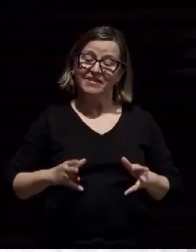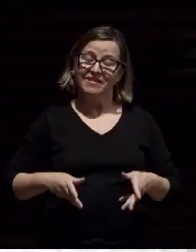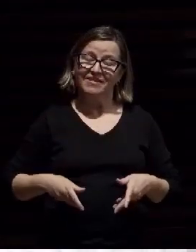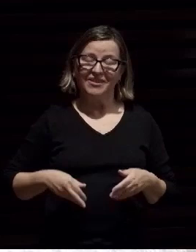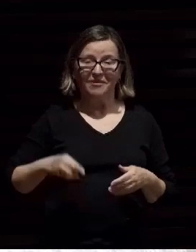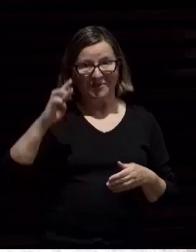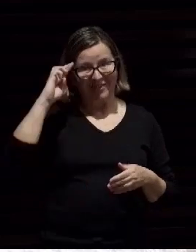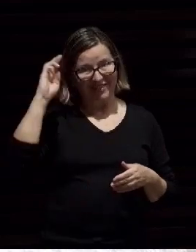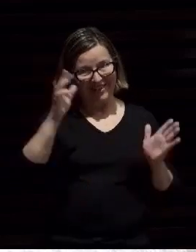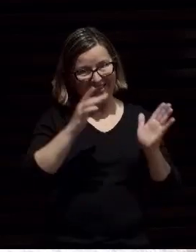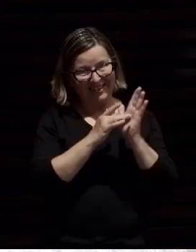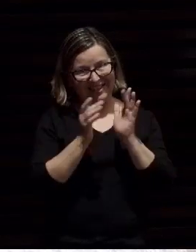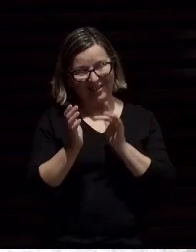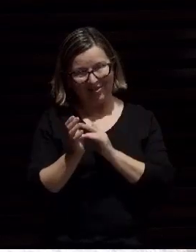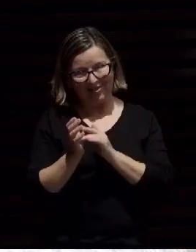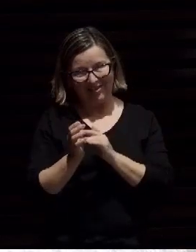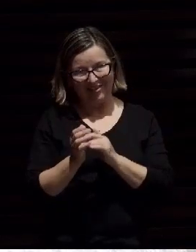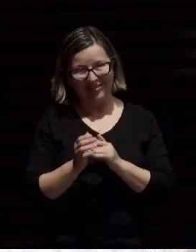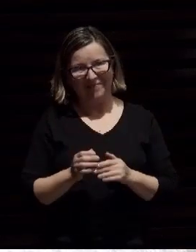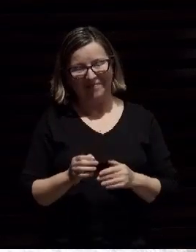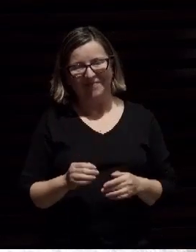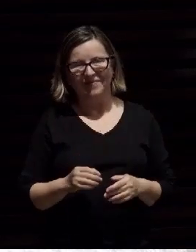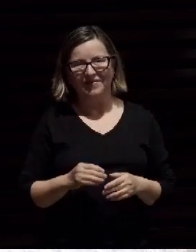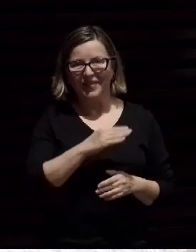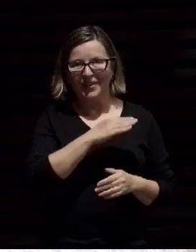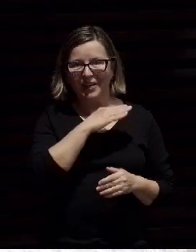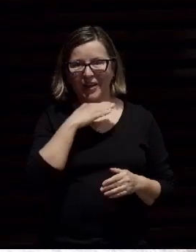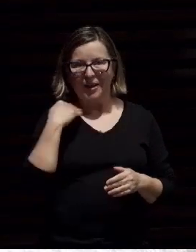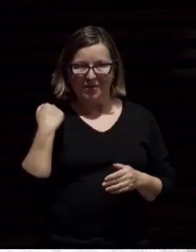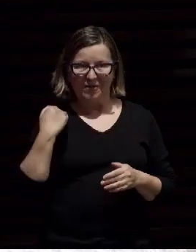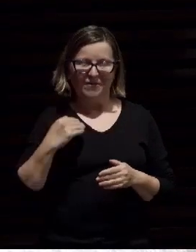Era uma morte compartilhada.